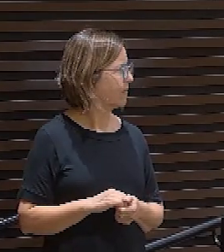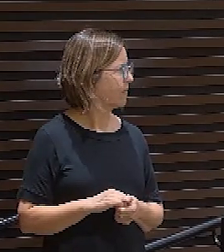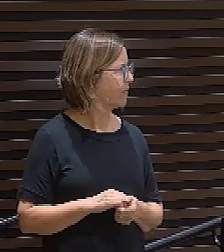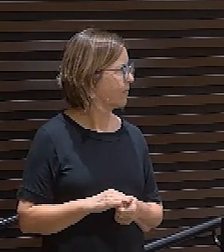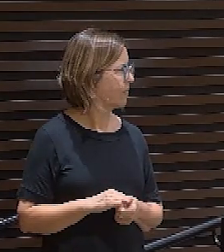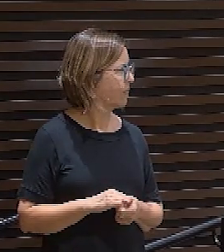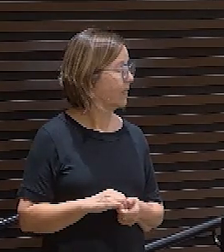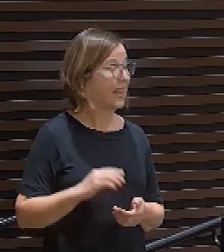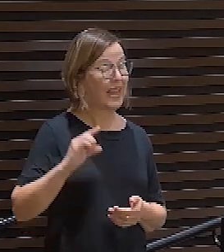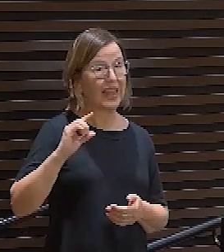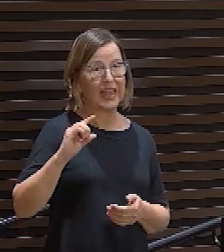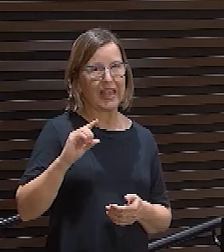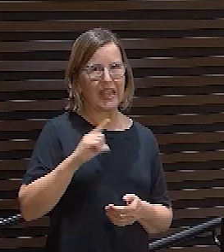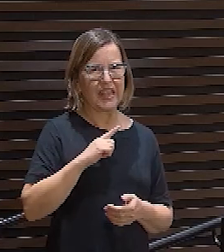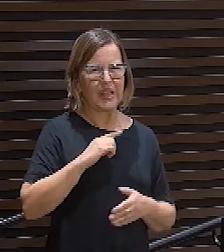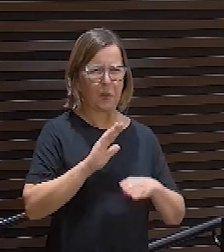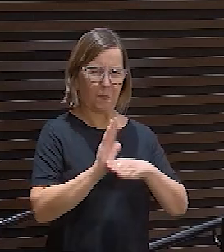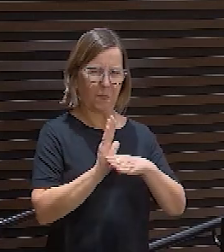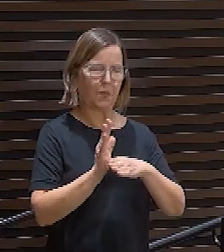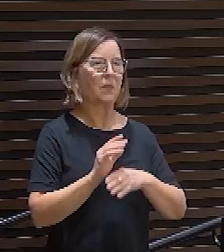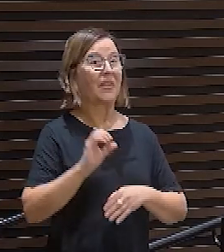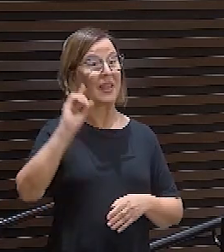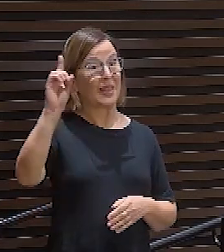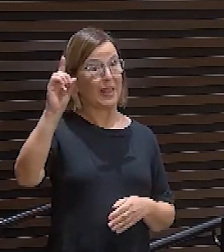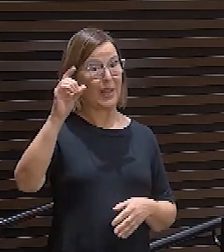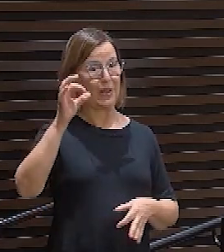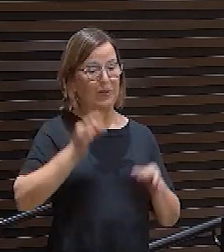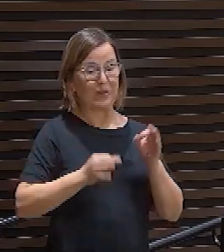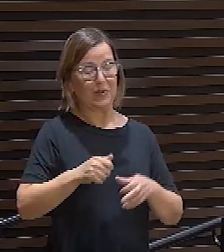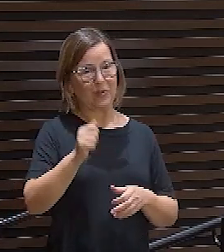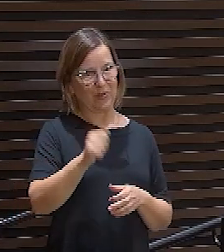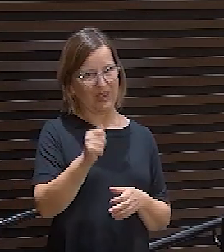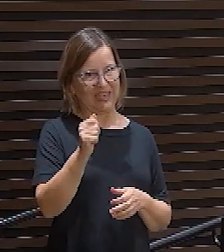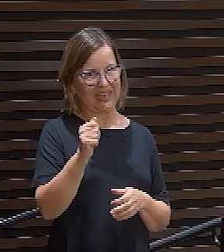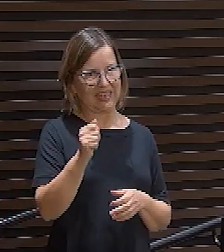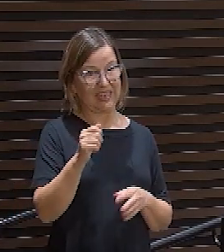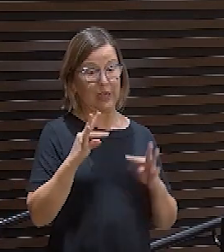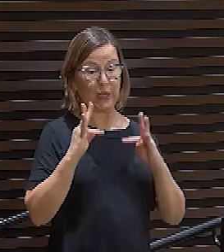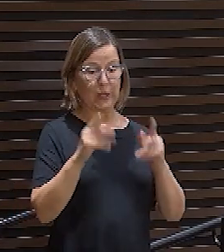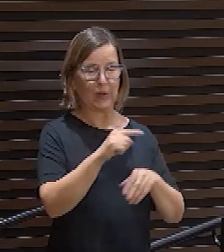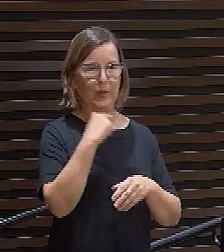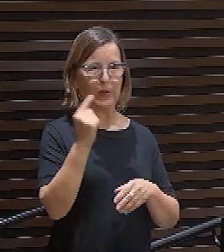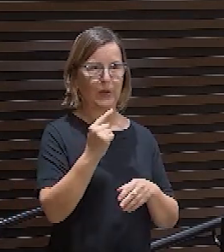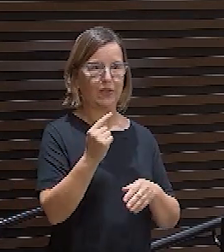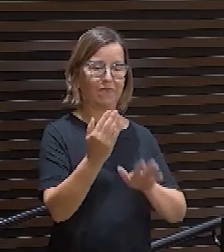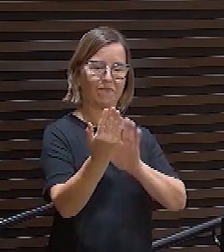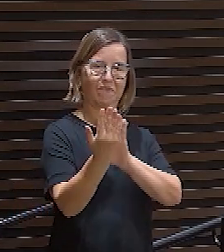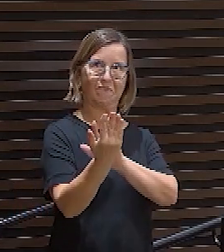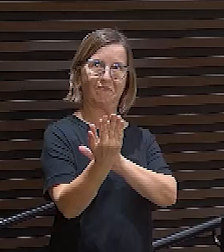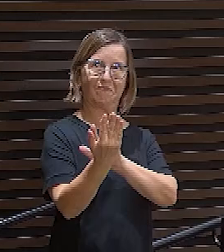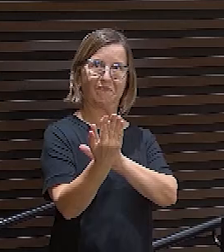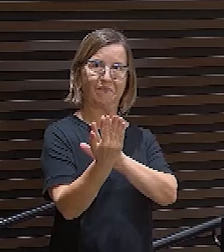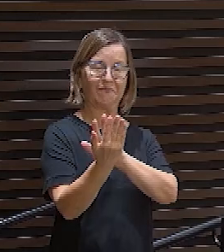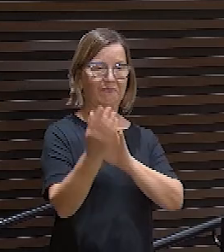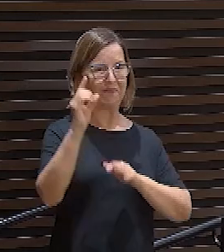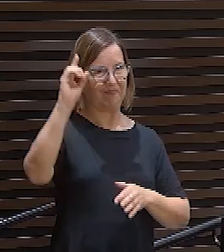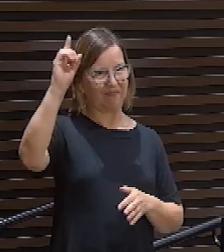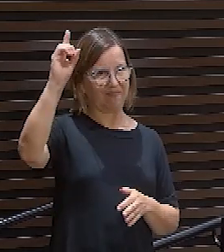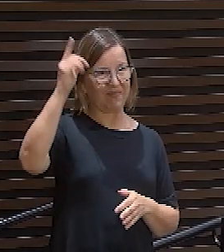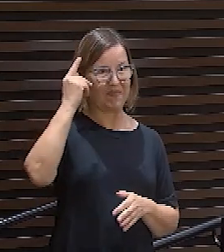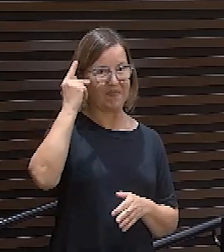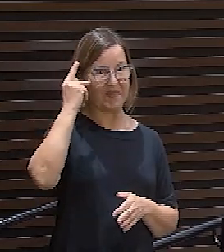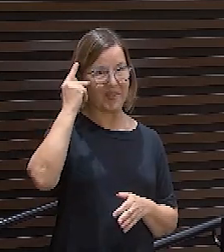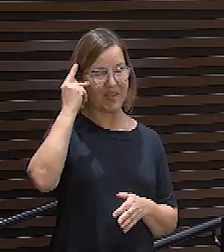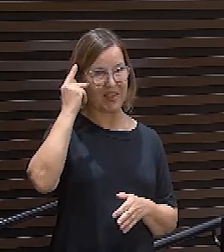Deus é o juiz. Ele está lá. E todos nós compareceremos diante do justo juiz para prestar